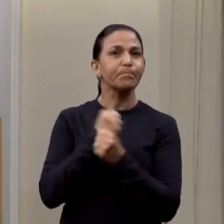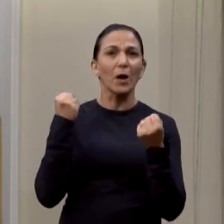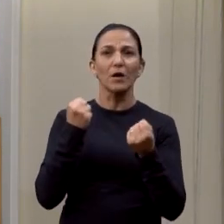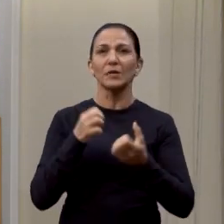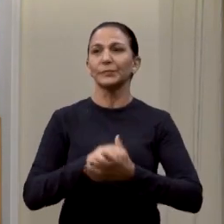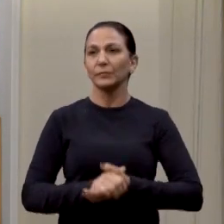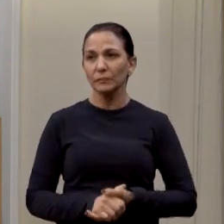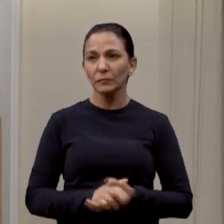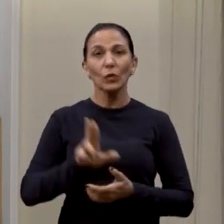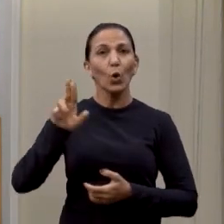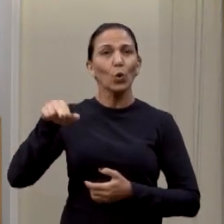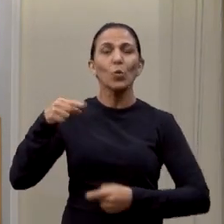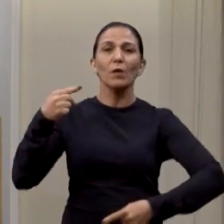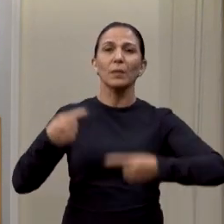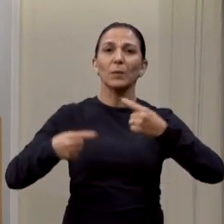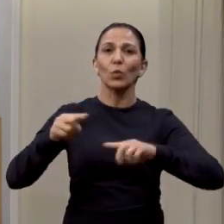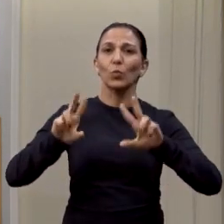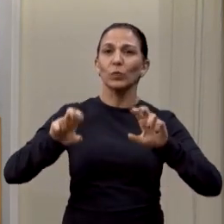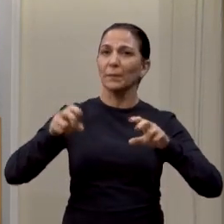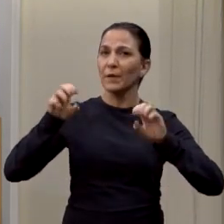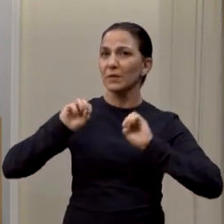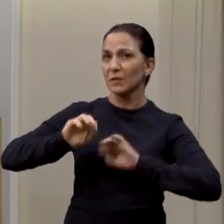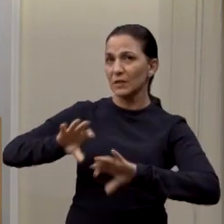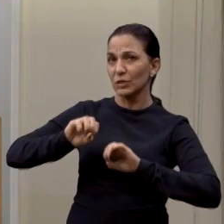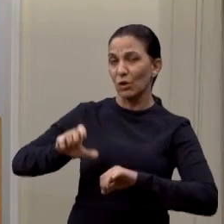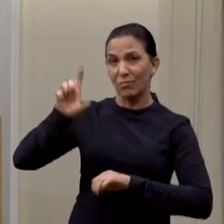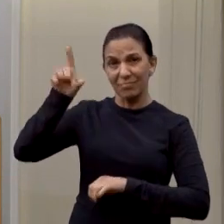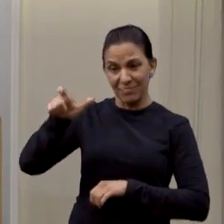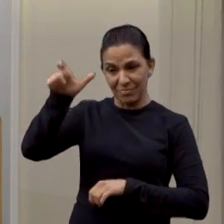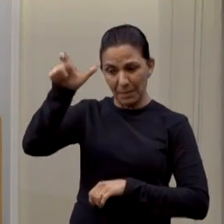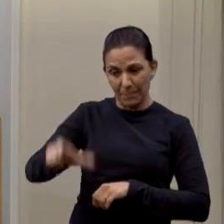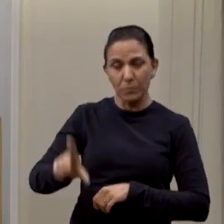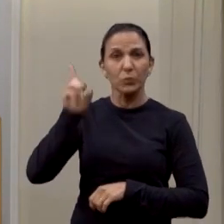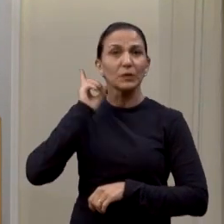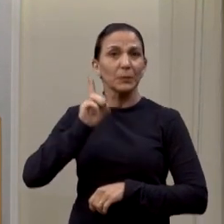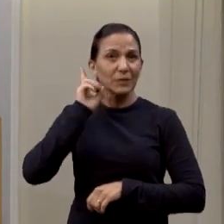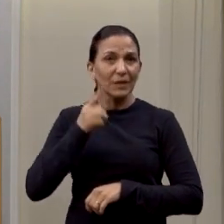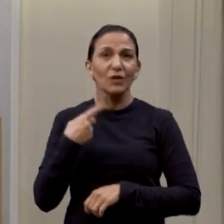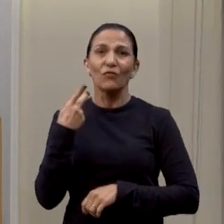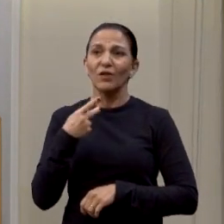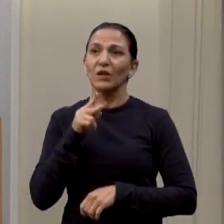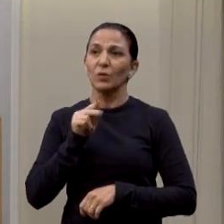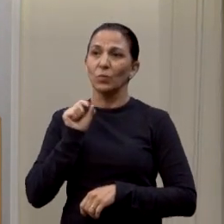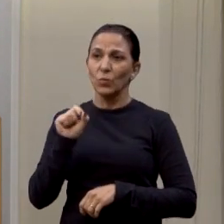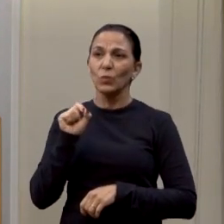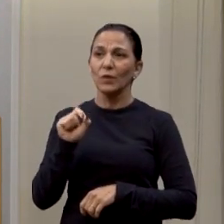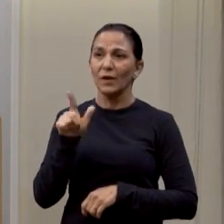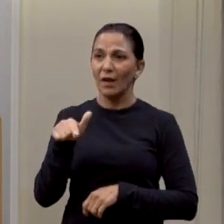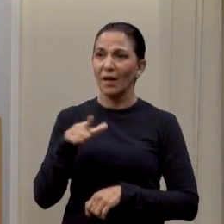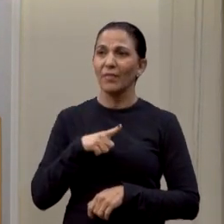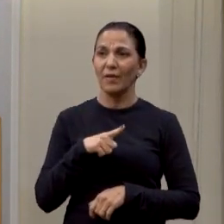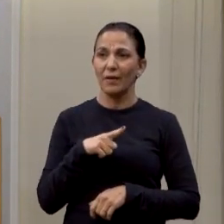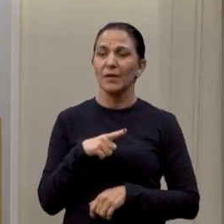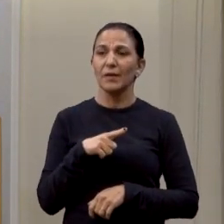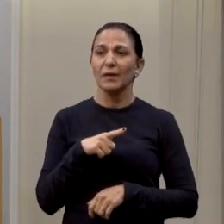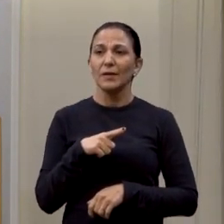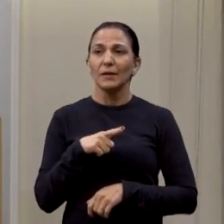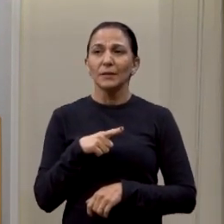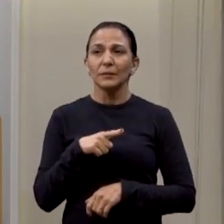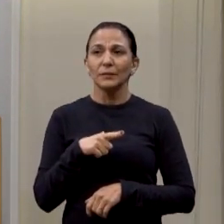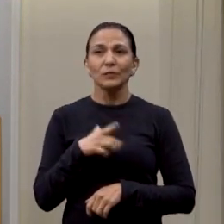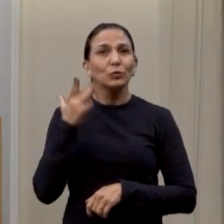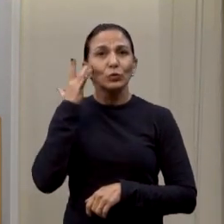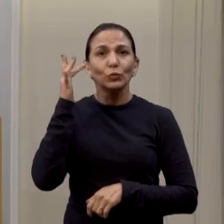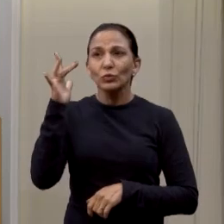nunca, jamais, sequer debateu educação. Esse deputado, questionado recentemente, Marcos, ele